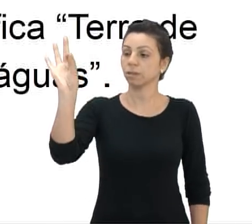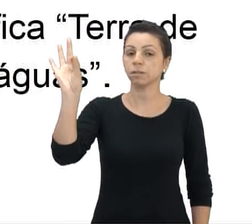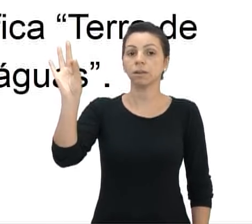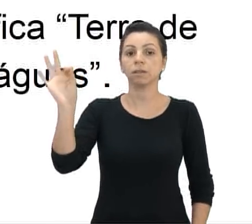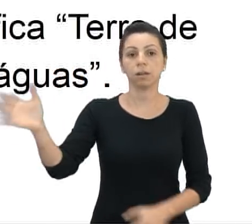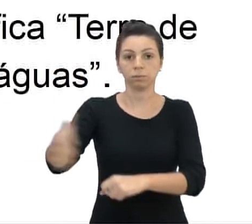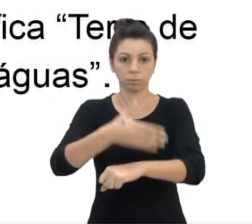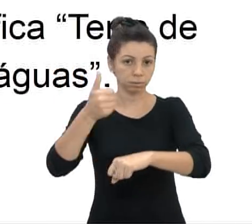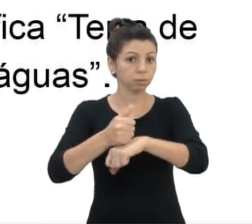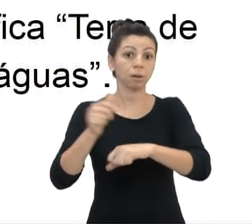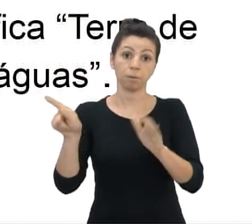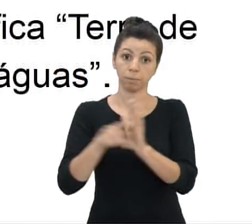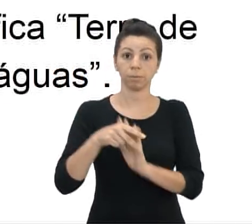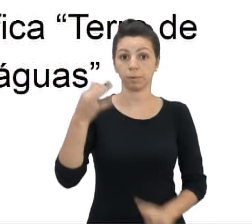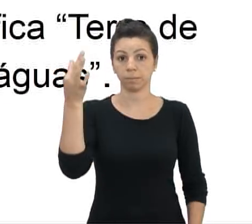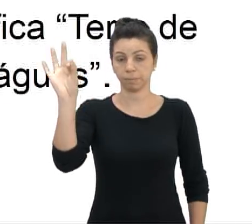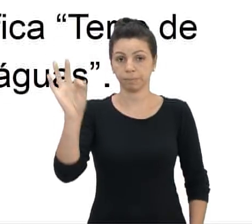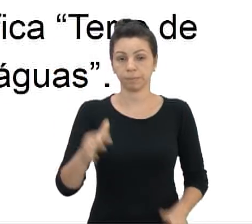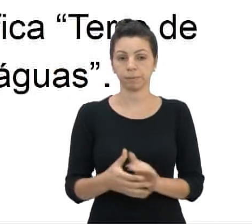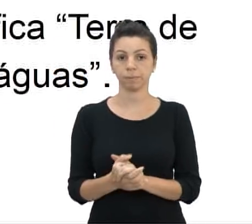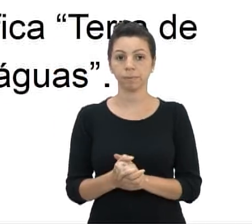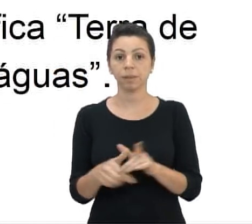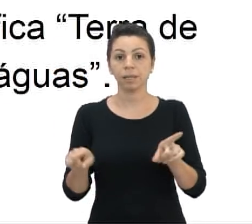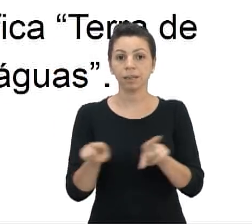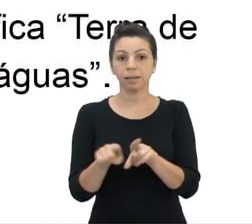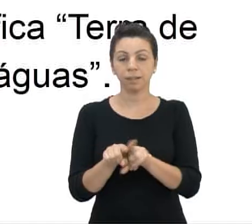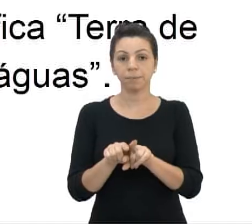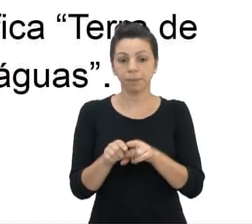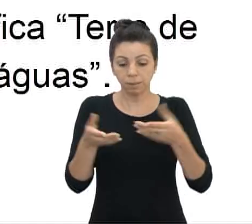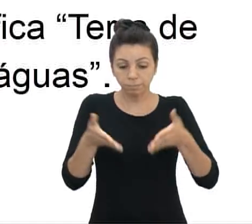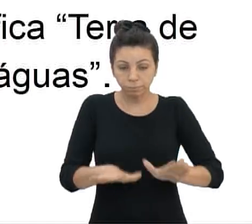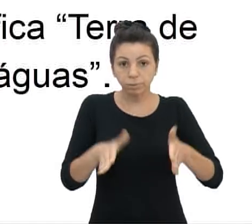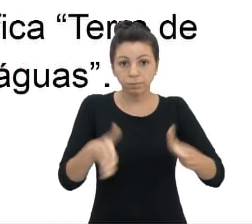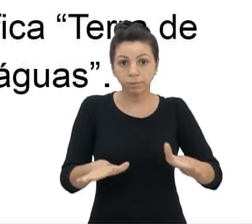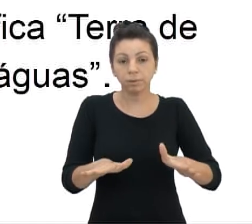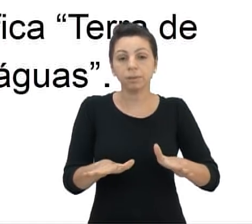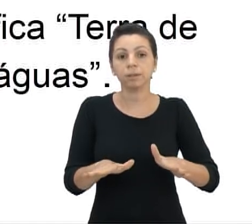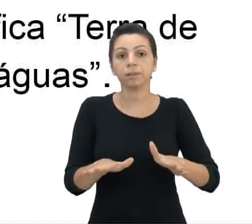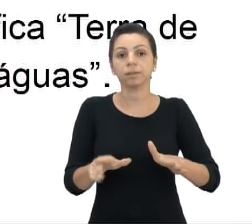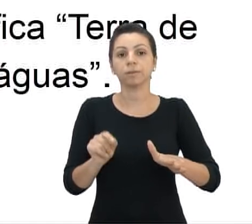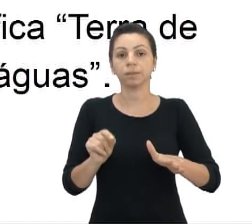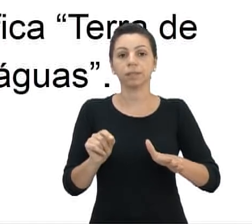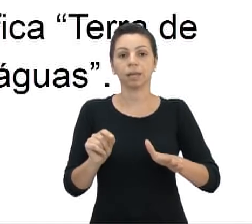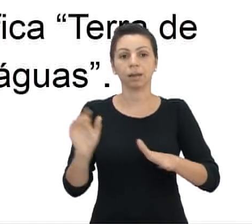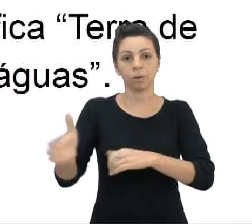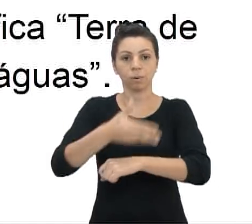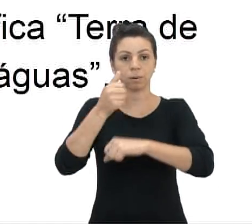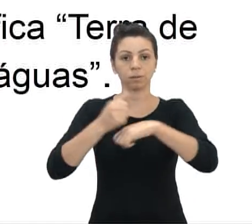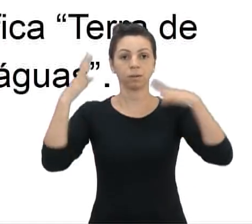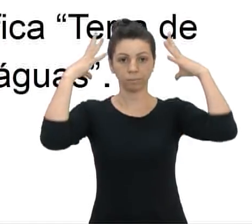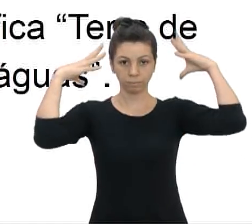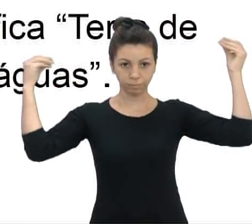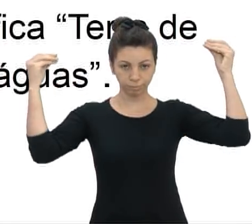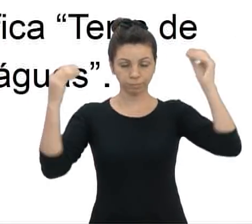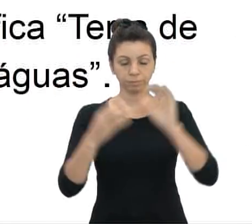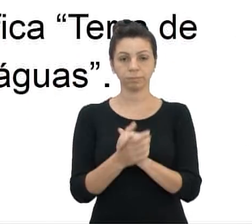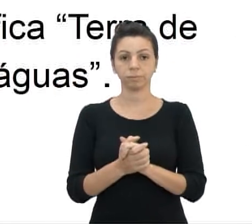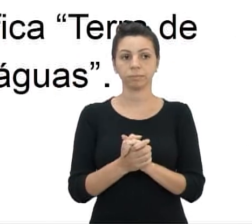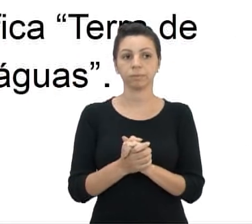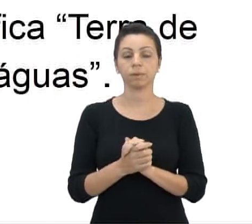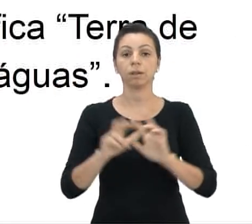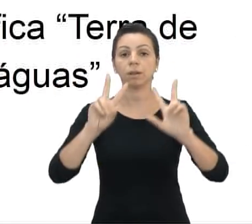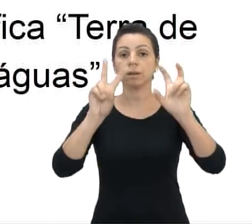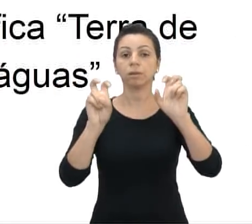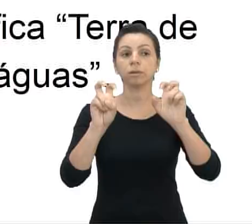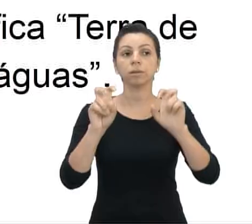colonização é francesa, e o Suriname, que possui colonização holandesa. E o termo Guiana